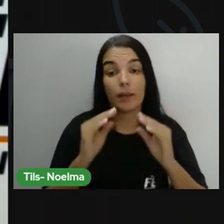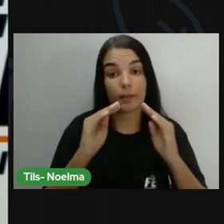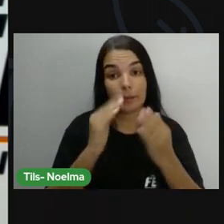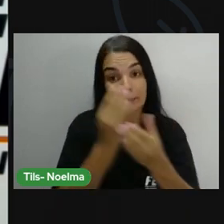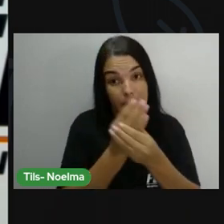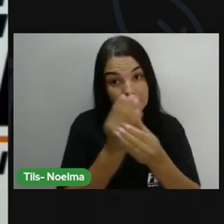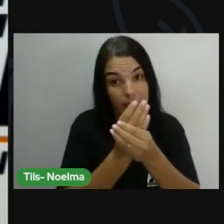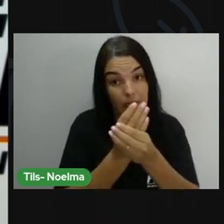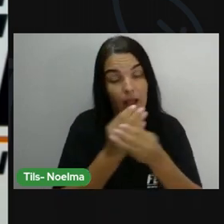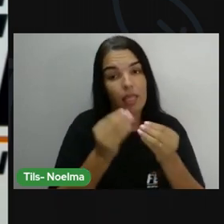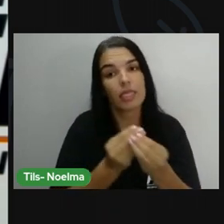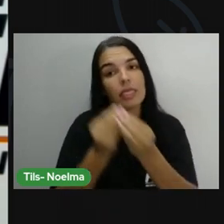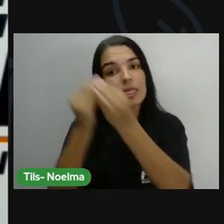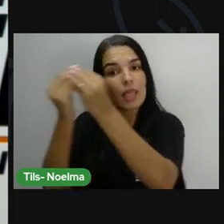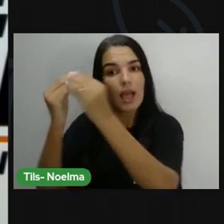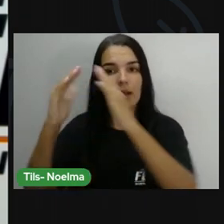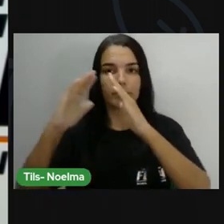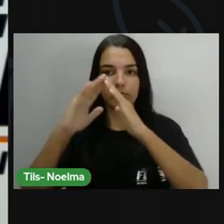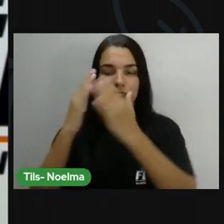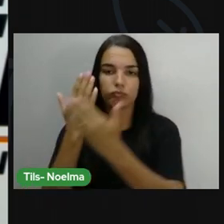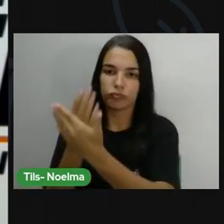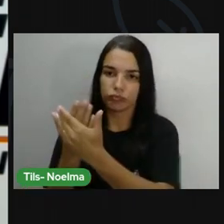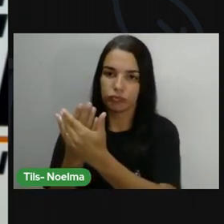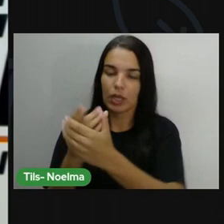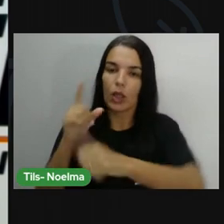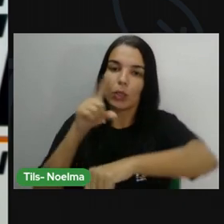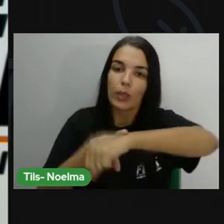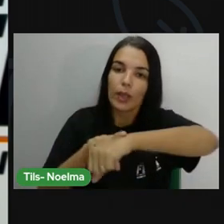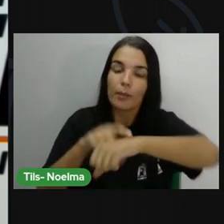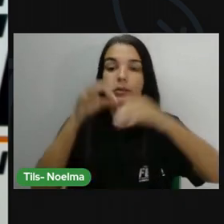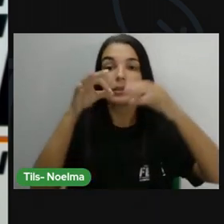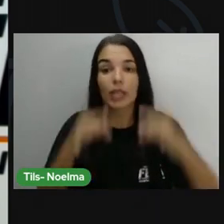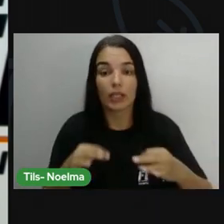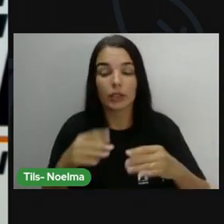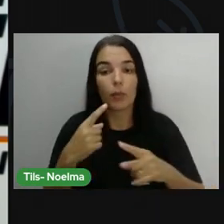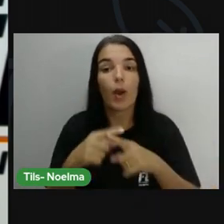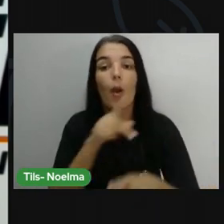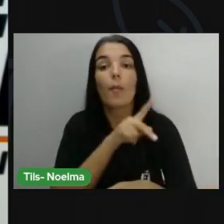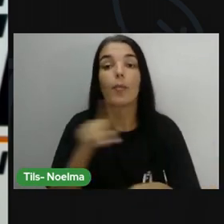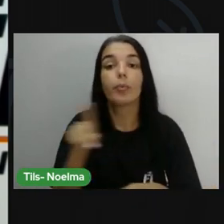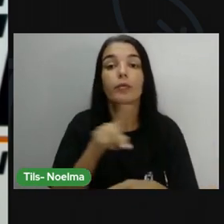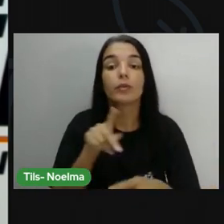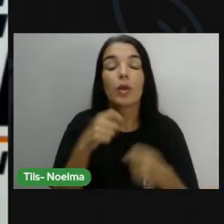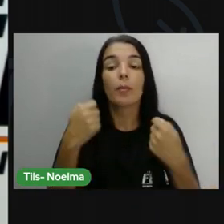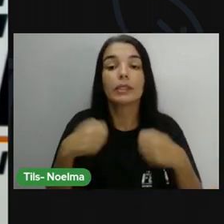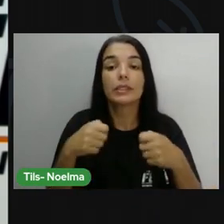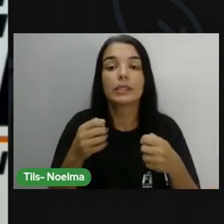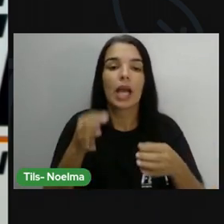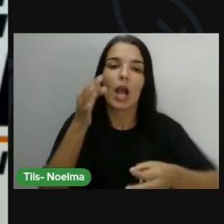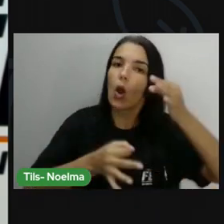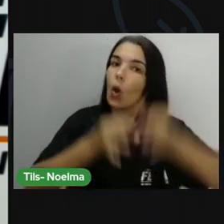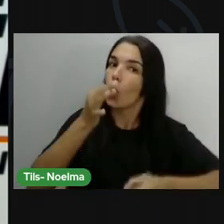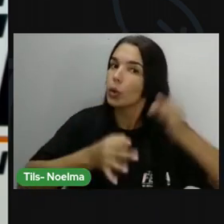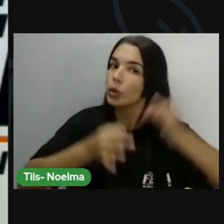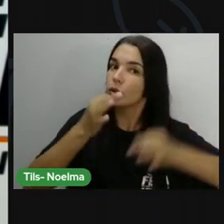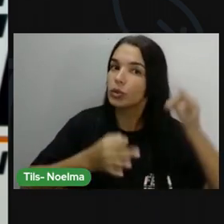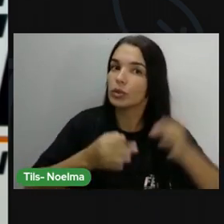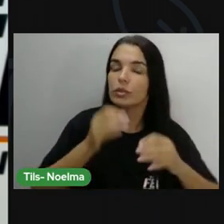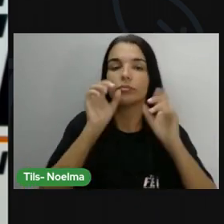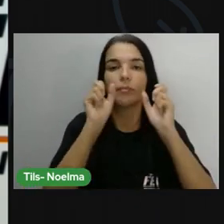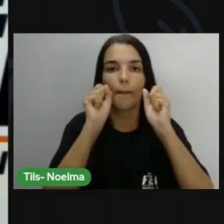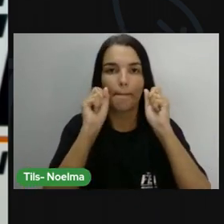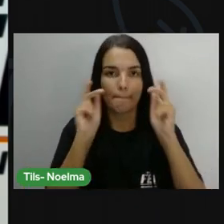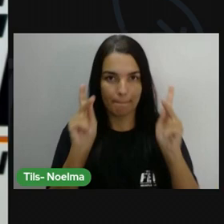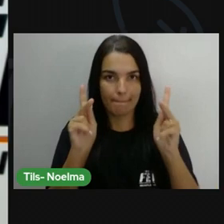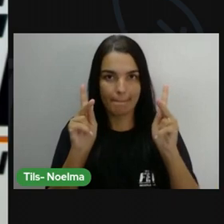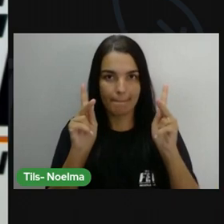entreguem no tempo correto essas atividades às escolas de vocês, para que os professores possam fazer as correções dessas atividades